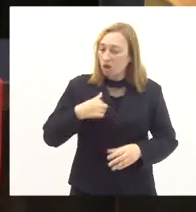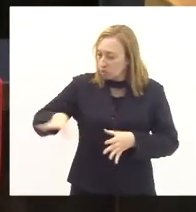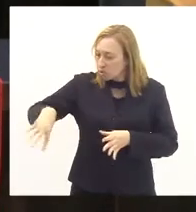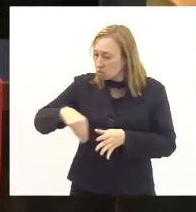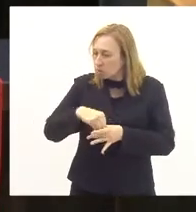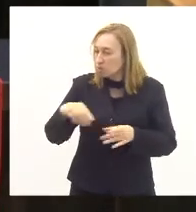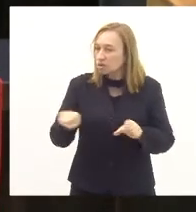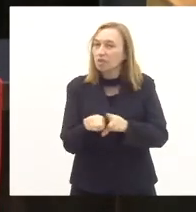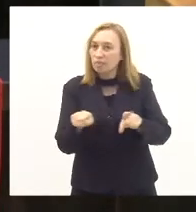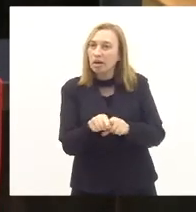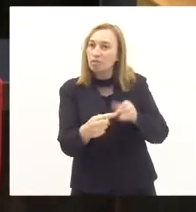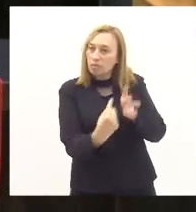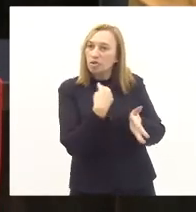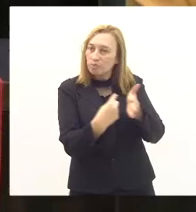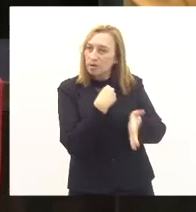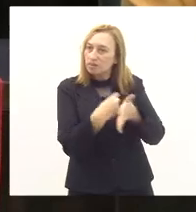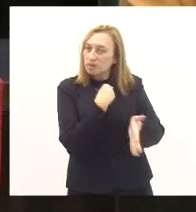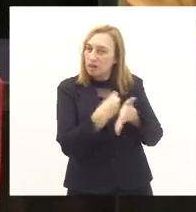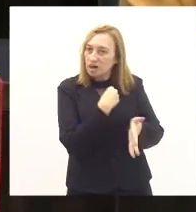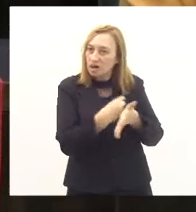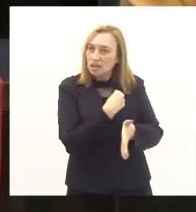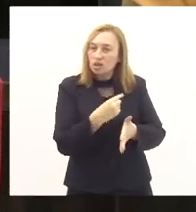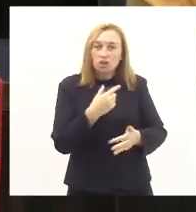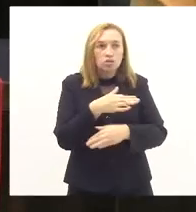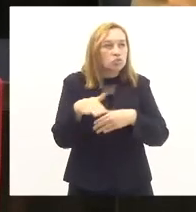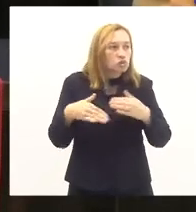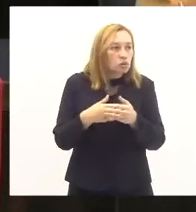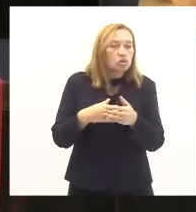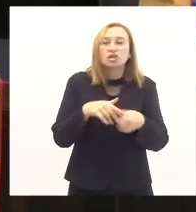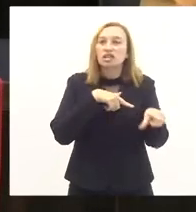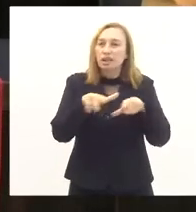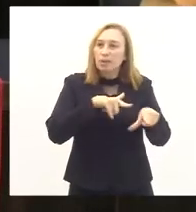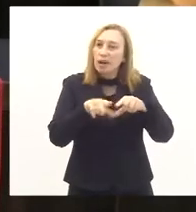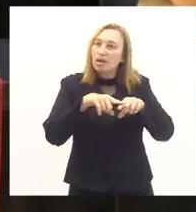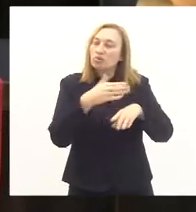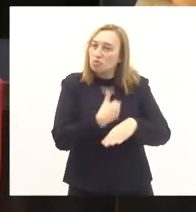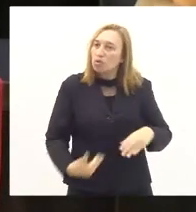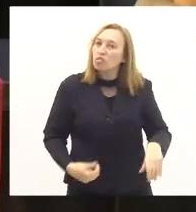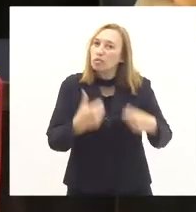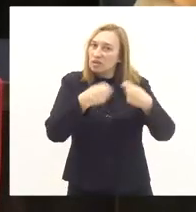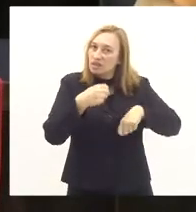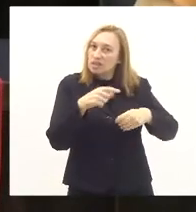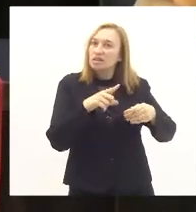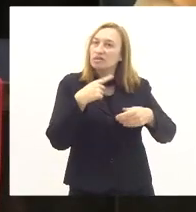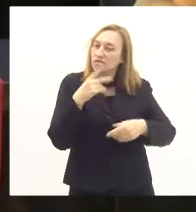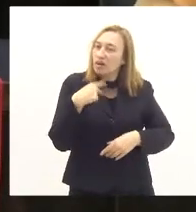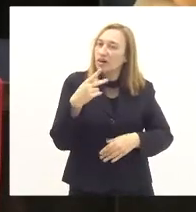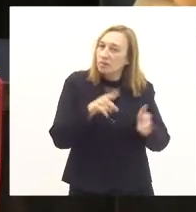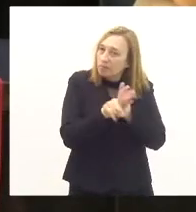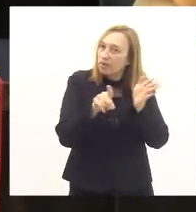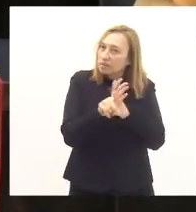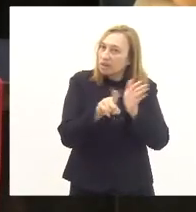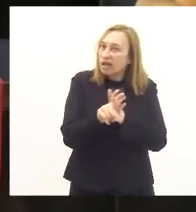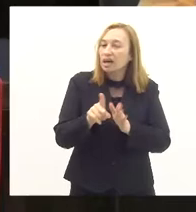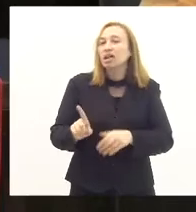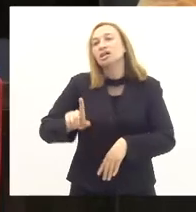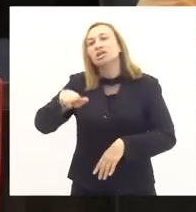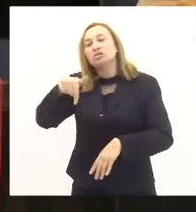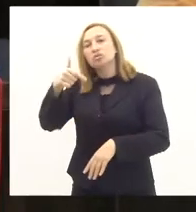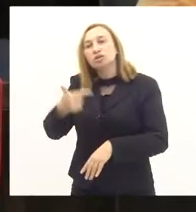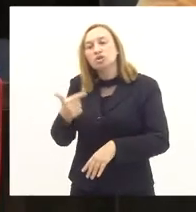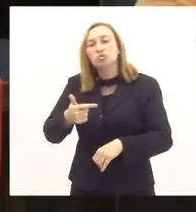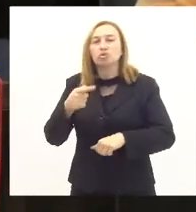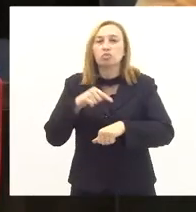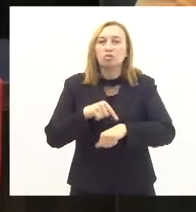também, tem que ser questionado. Todo mundo que tem cargo público tem que ser questionado, né? Numa segunda etapa, nós vamos estar